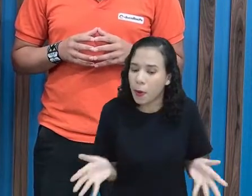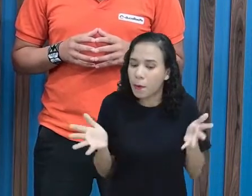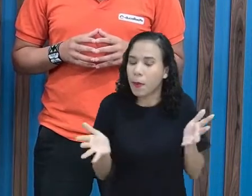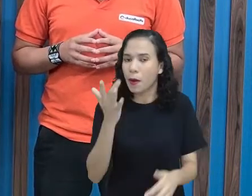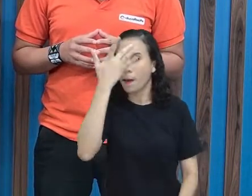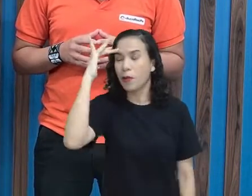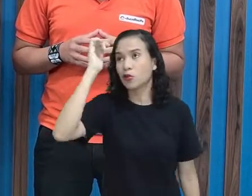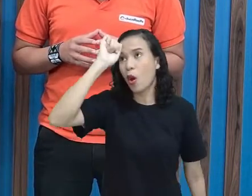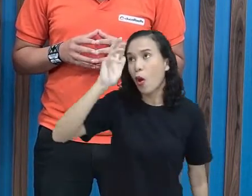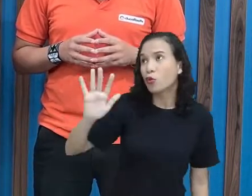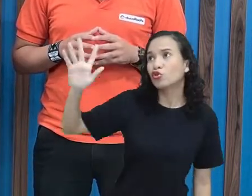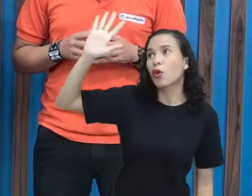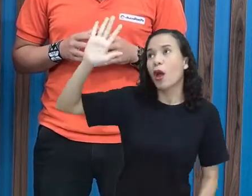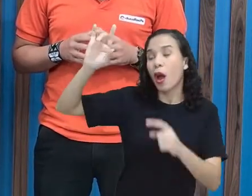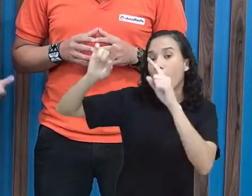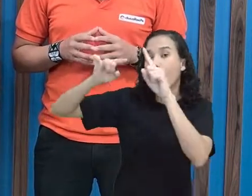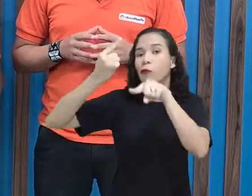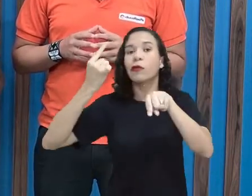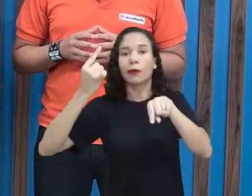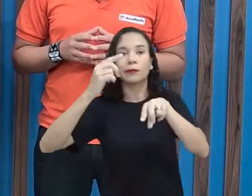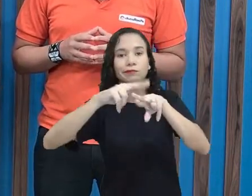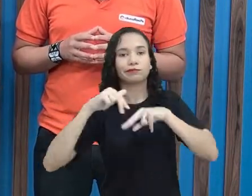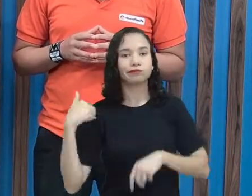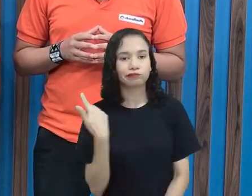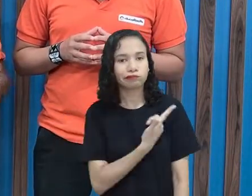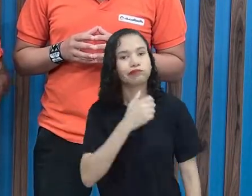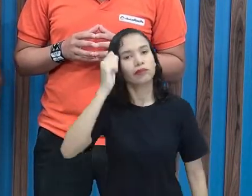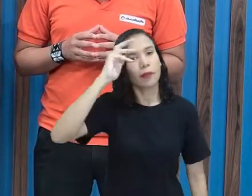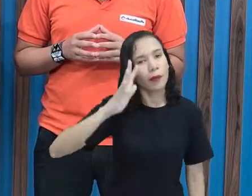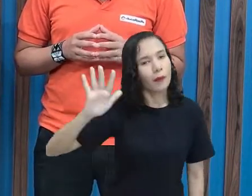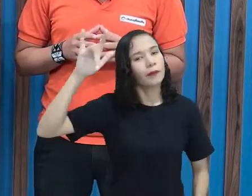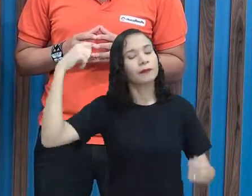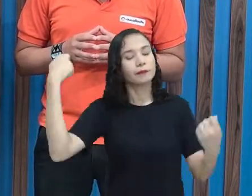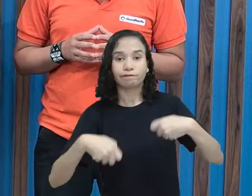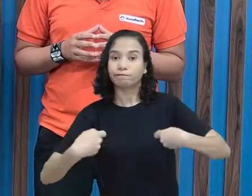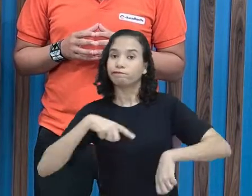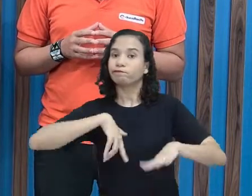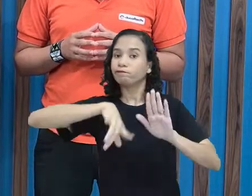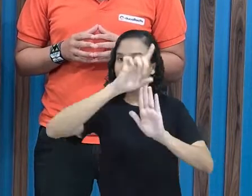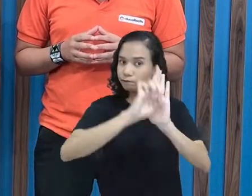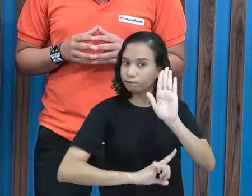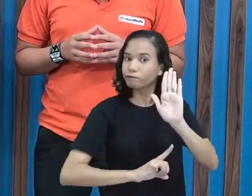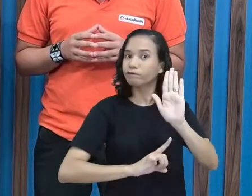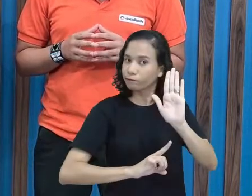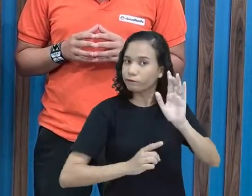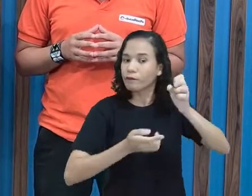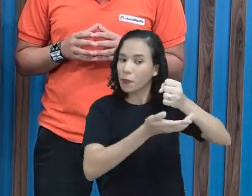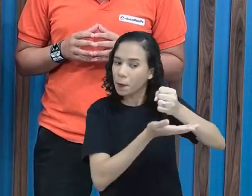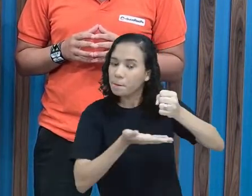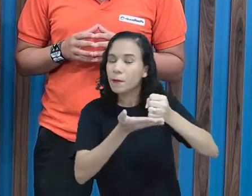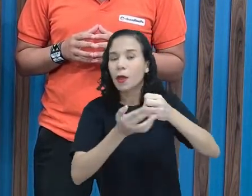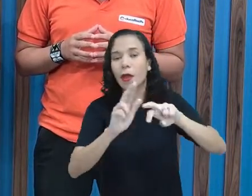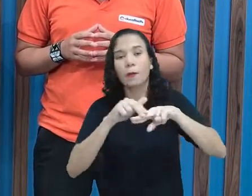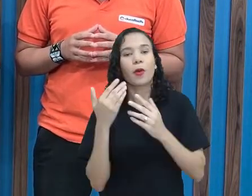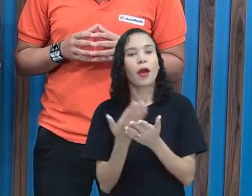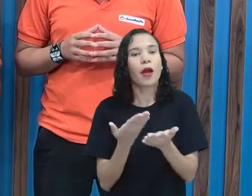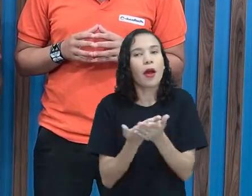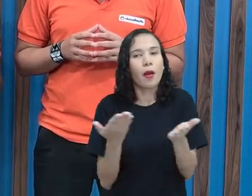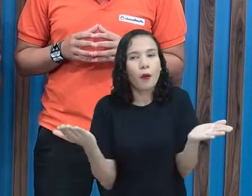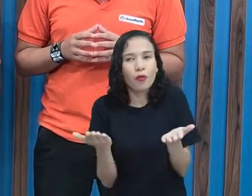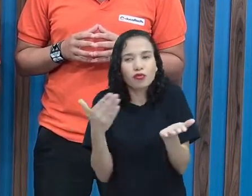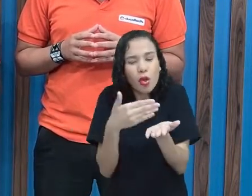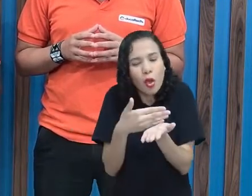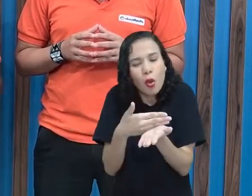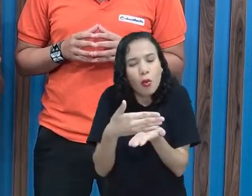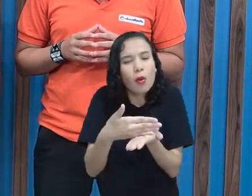sonhar ou não. Então, para a gente poder sonhar, a gente tem que ter direitos. E vamos falar nossa aula hoje, nesse comecinho,